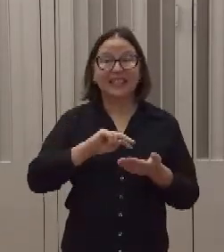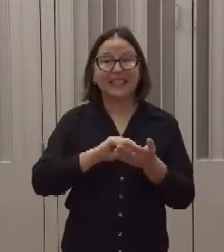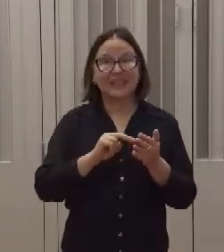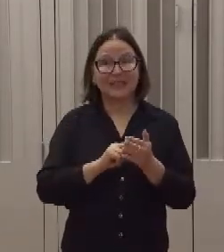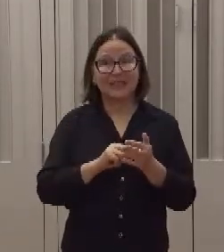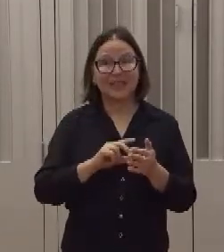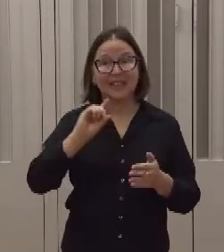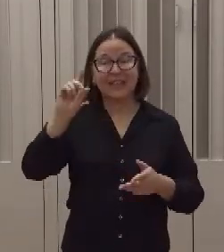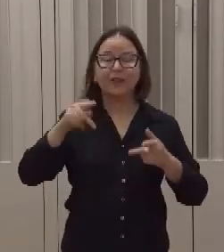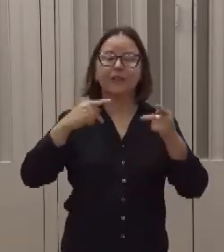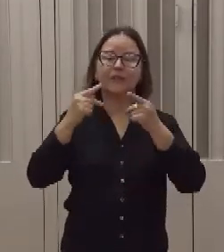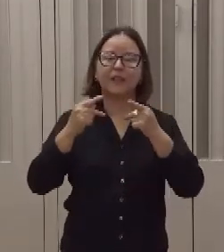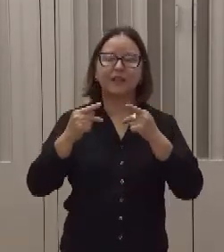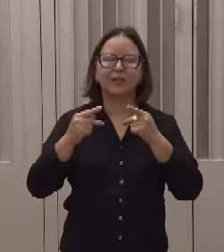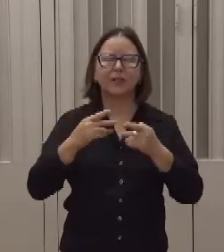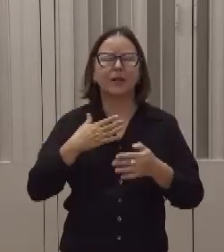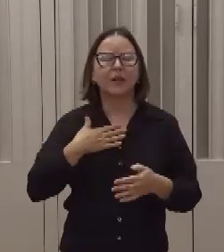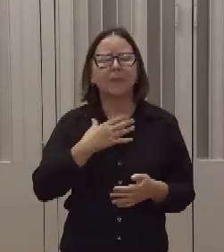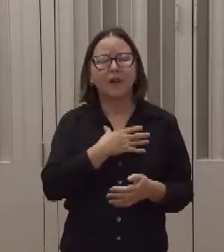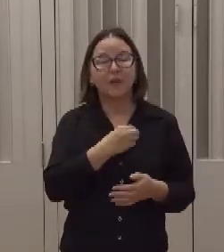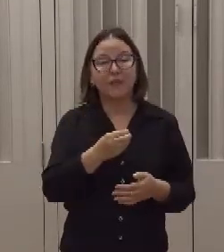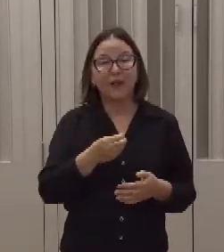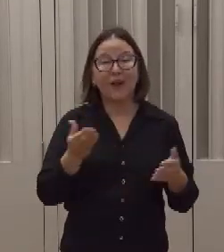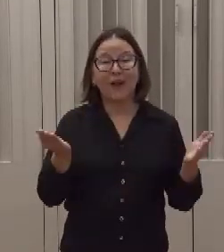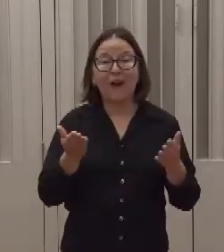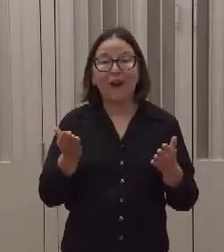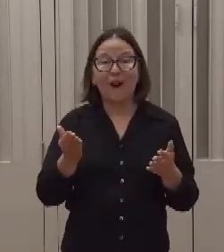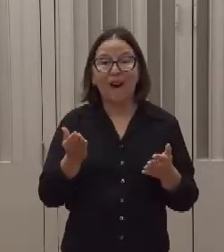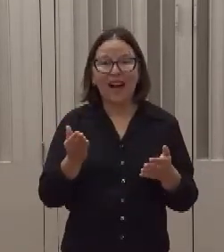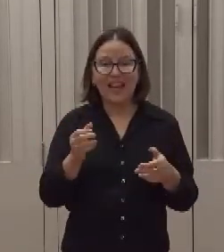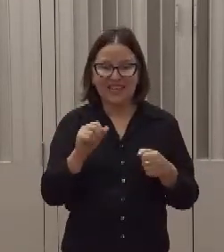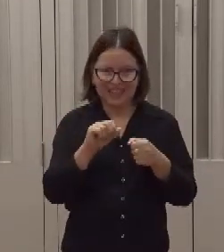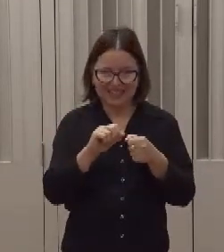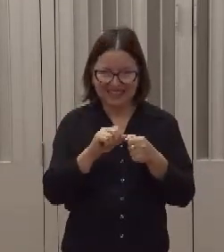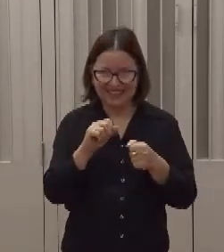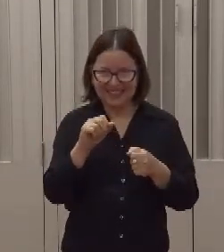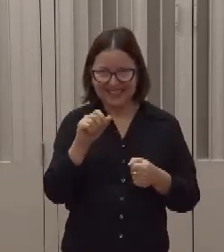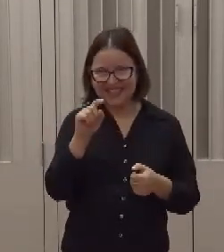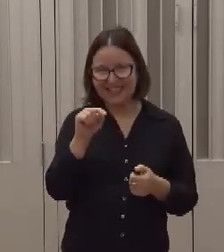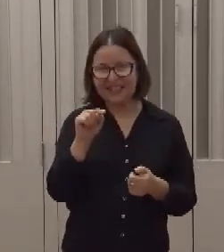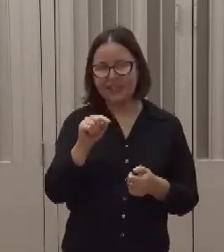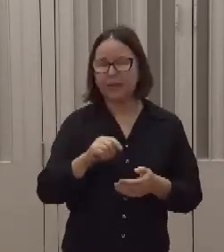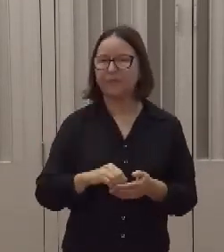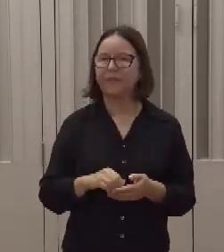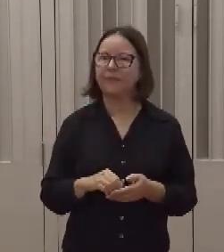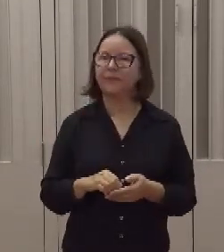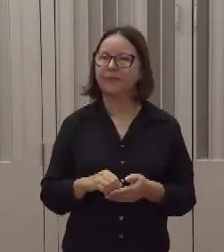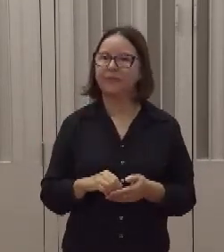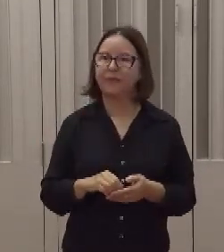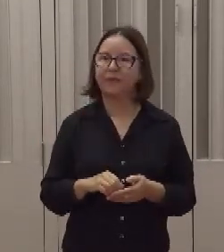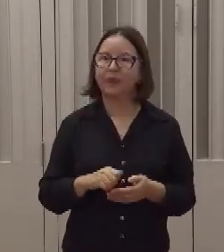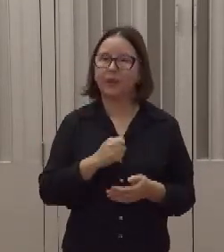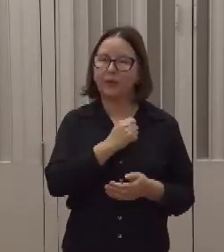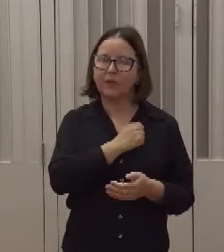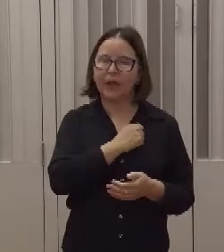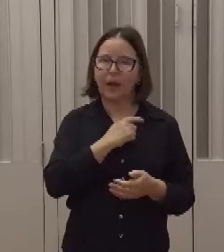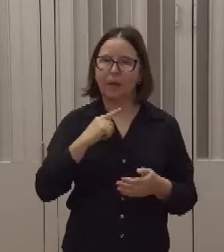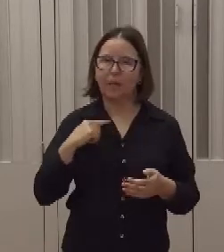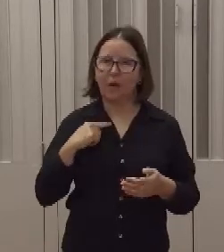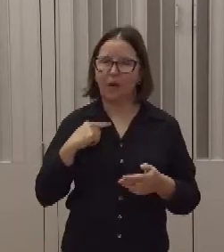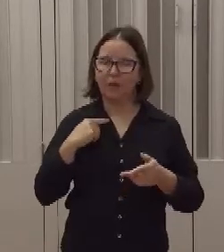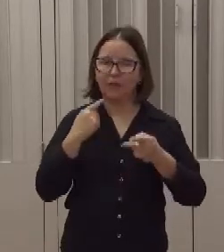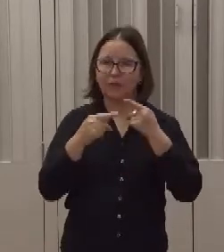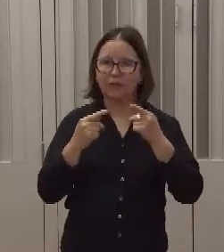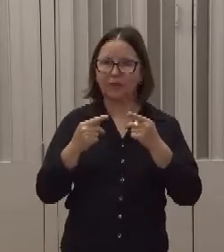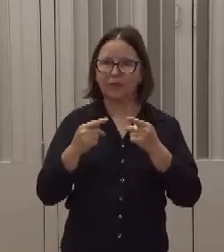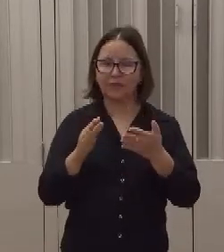gerei? Ao que a palavra está se referindo? E os apóstolos nos contam. Em